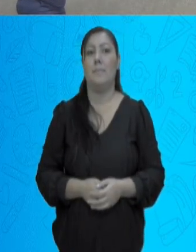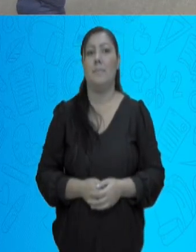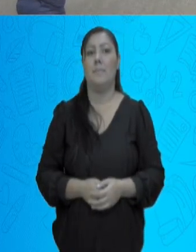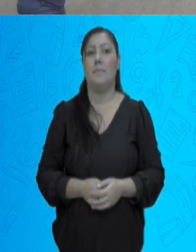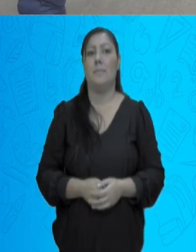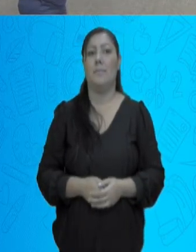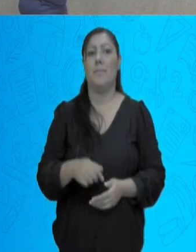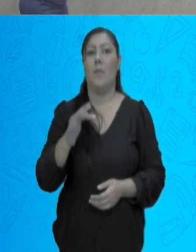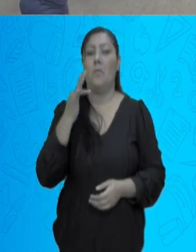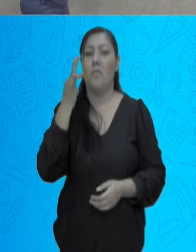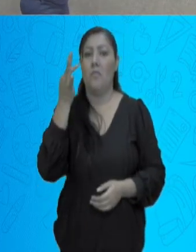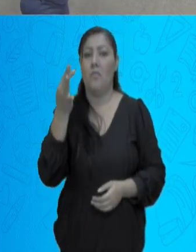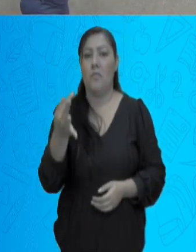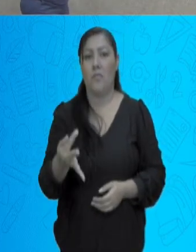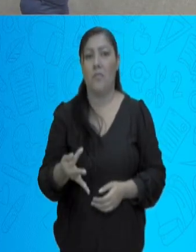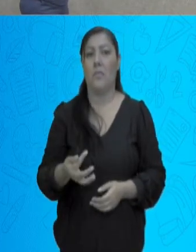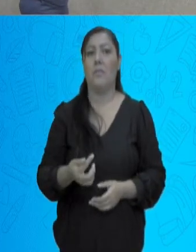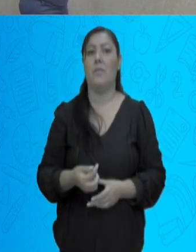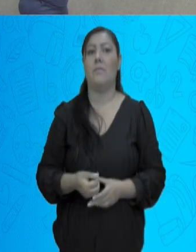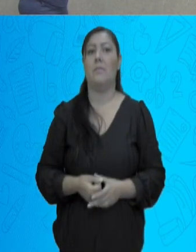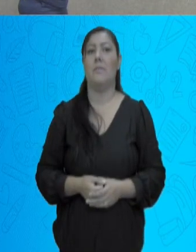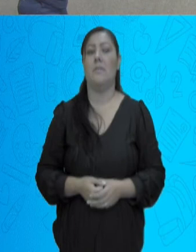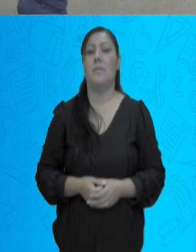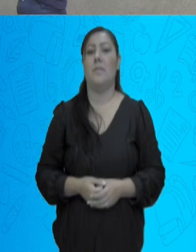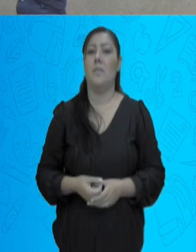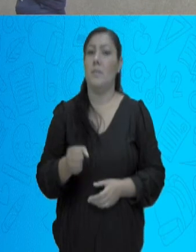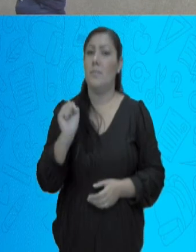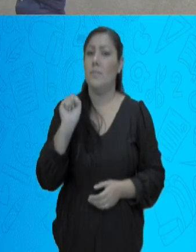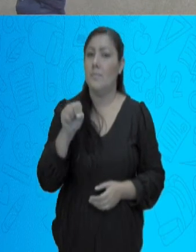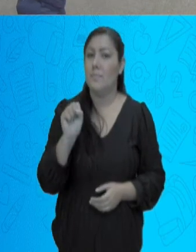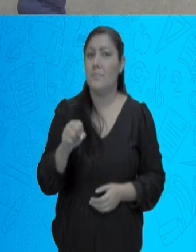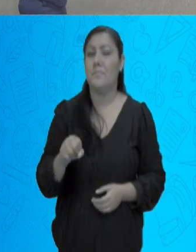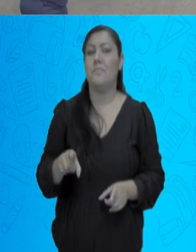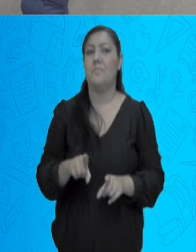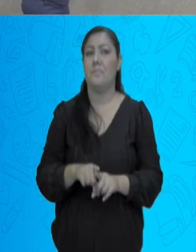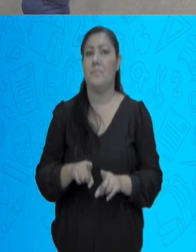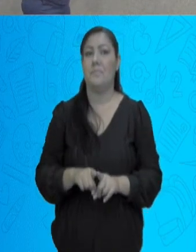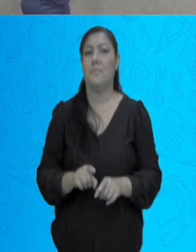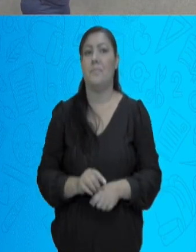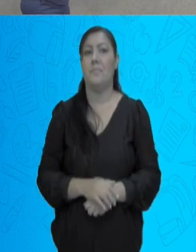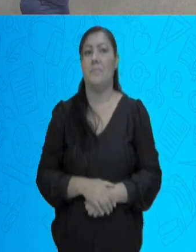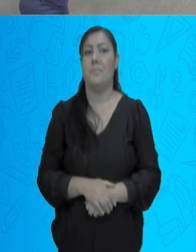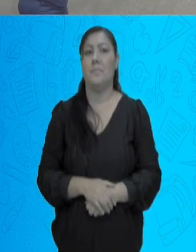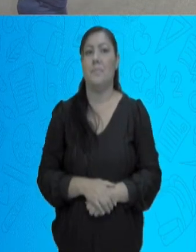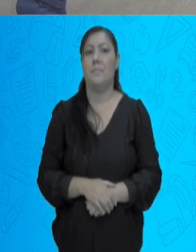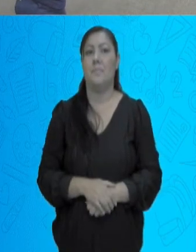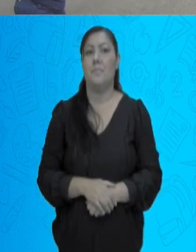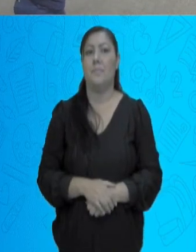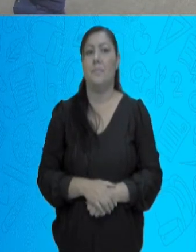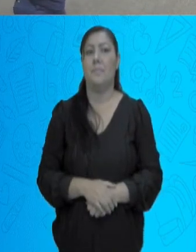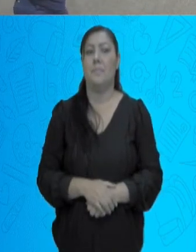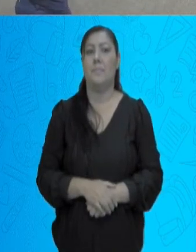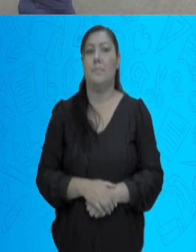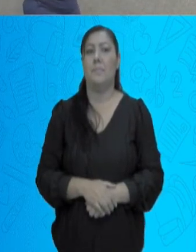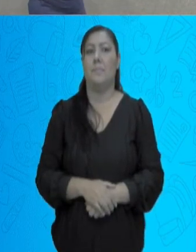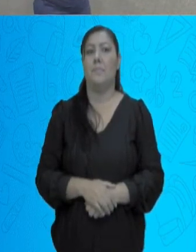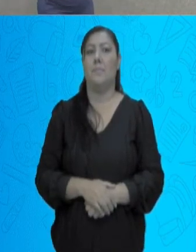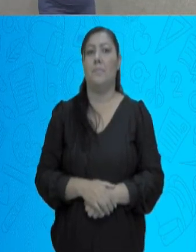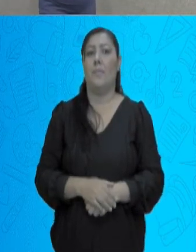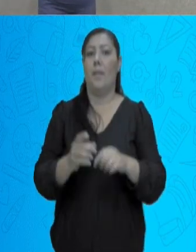O futuro e o imperativo afirmativo. Agora, a conjugação com o pronome oblíquo